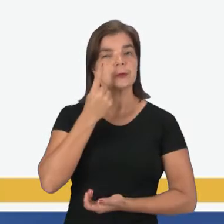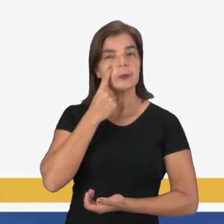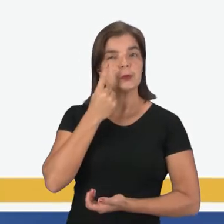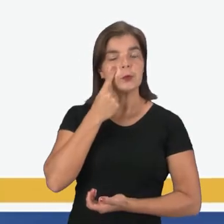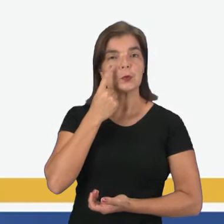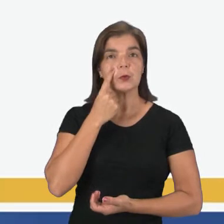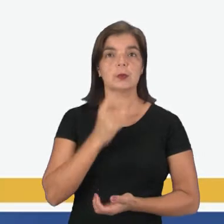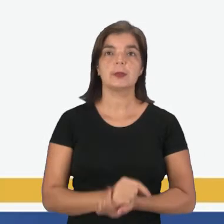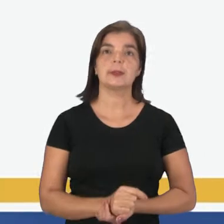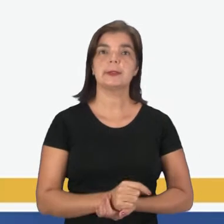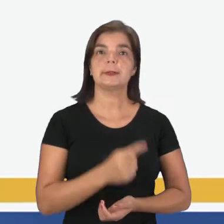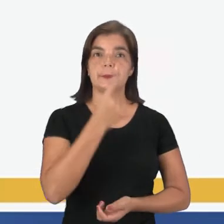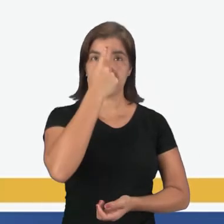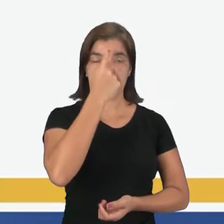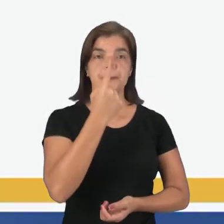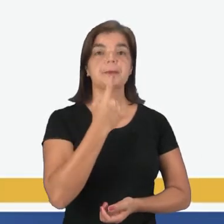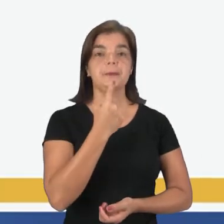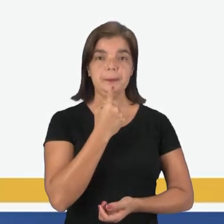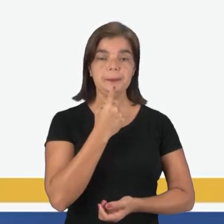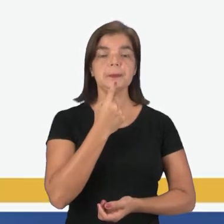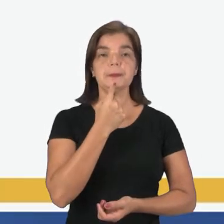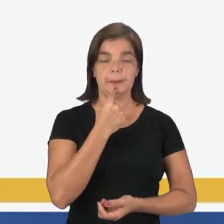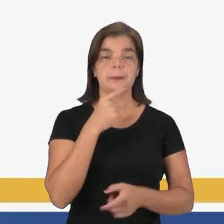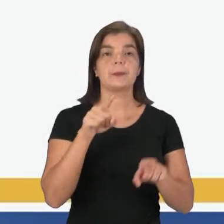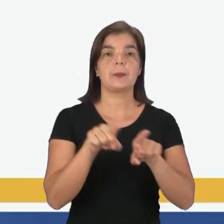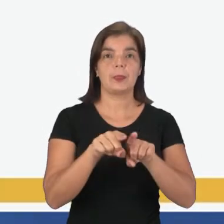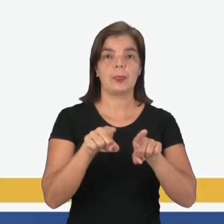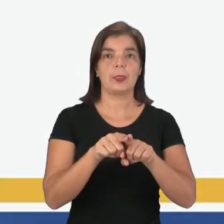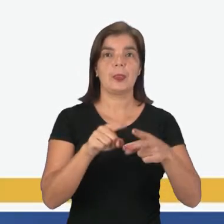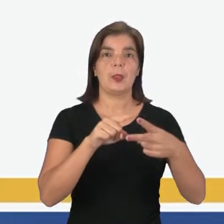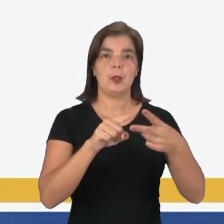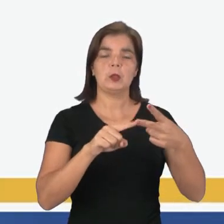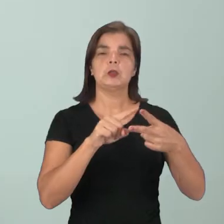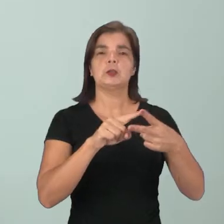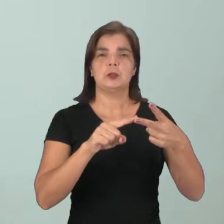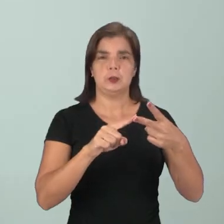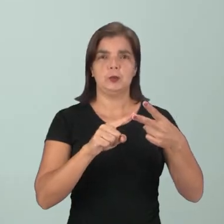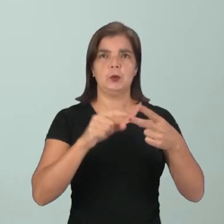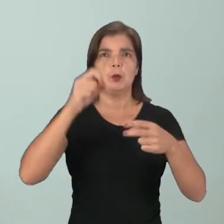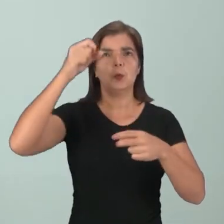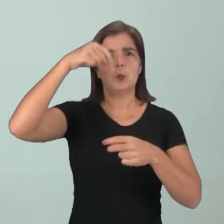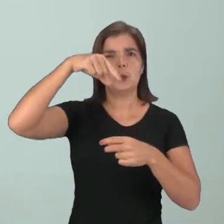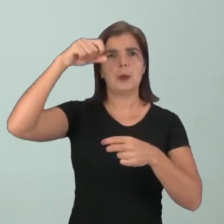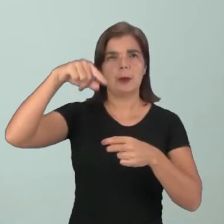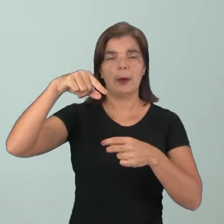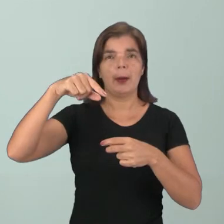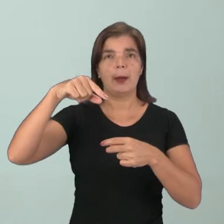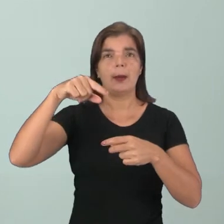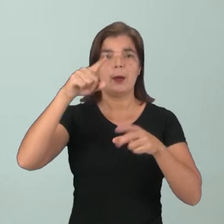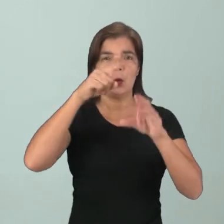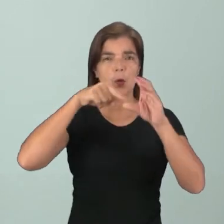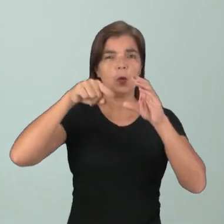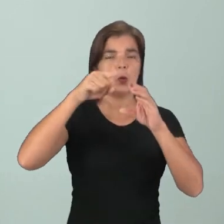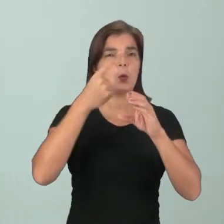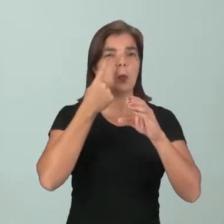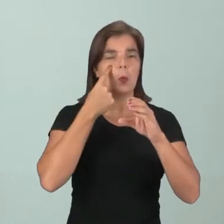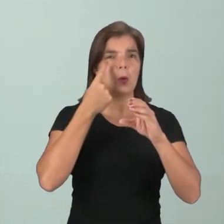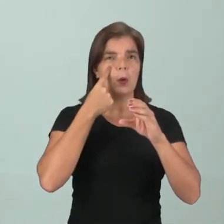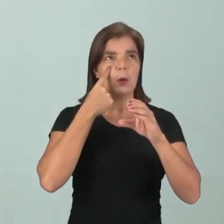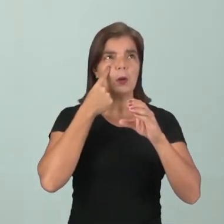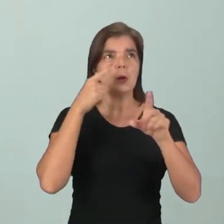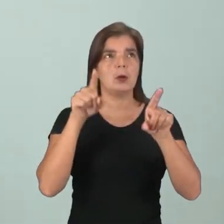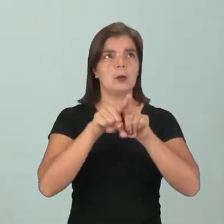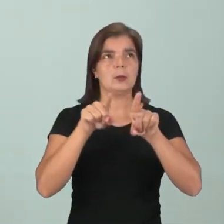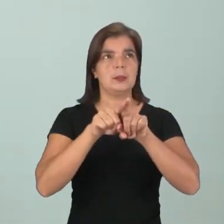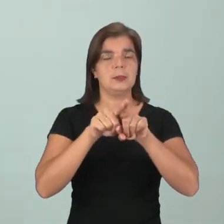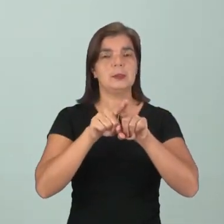negativo. Reparando no símbolozinho do taoísmo, você viu aquelas duas, parecem duas gotinhas, uma branca e uma preta, com um olhinho,